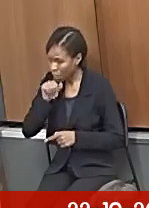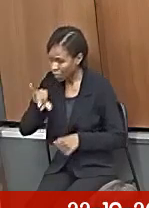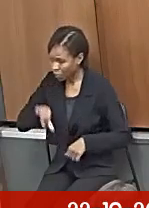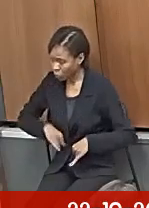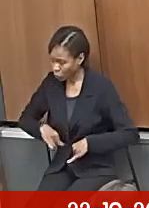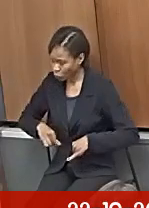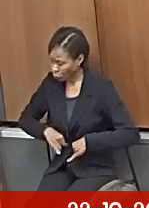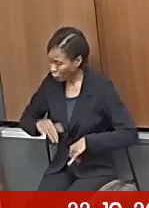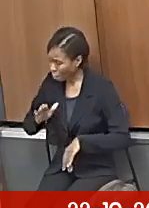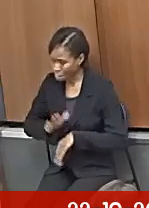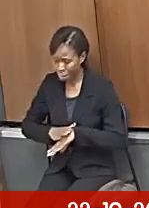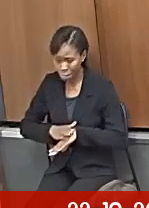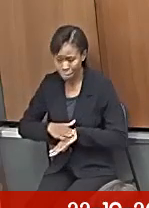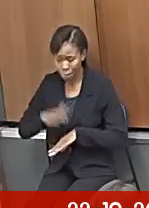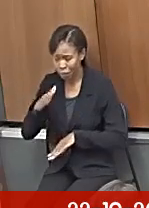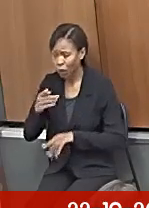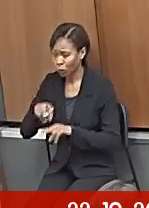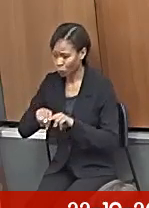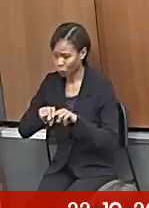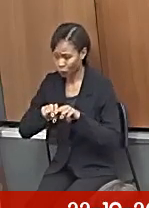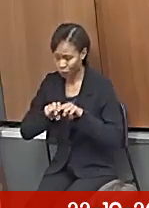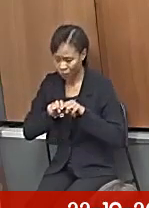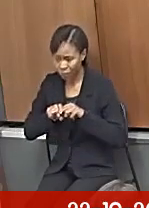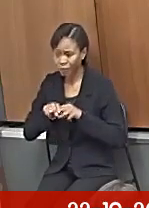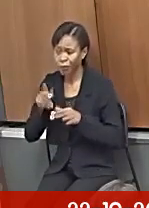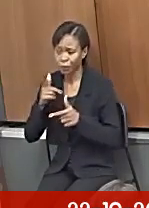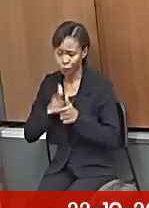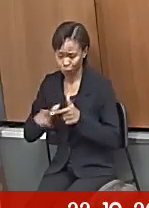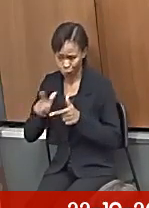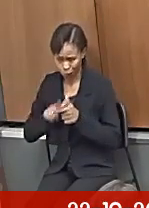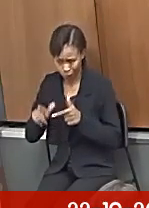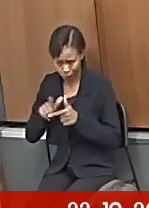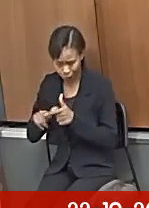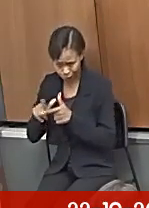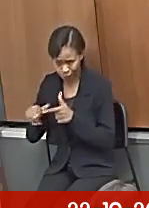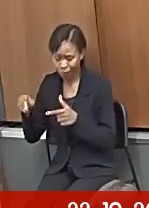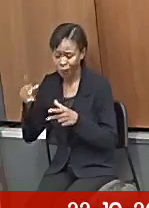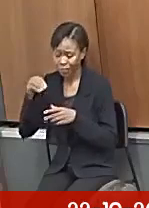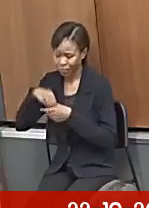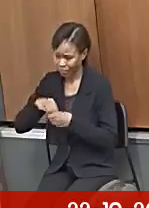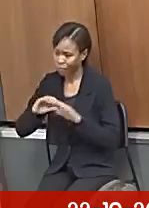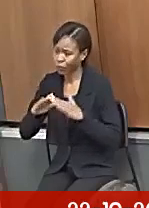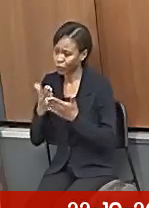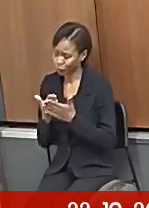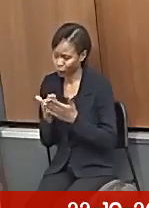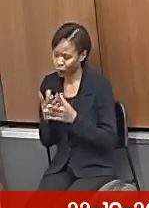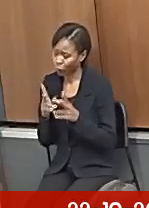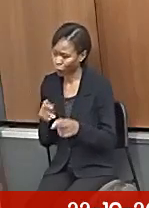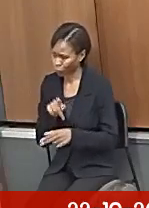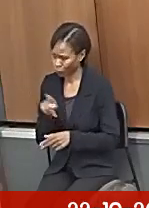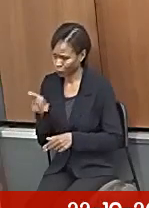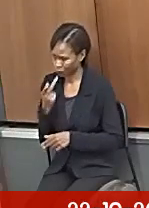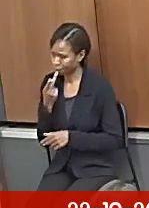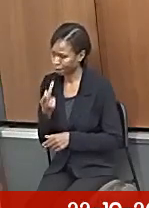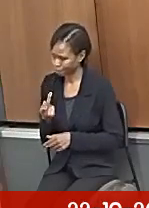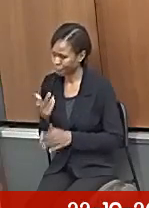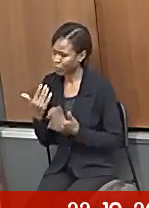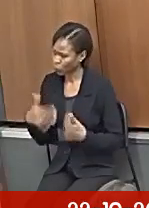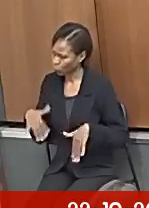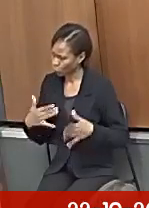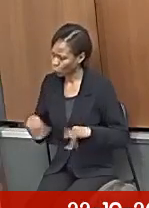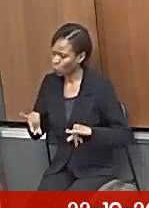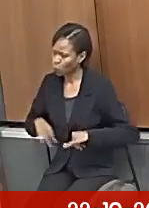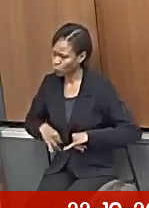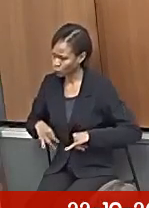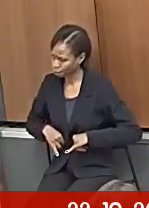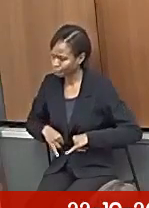ser esses esbarros que acontecem que aconteceram, né, e vão acontecer ainda na vida de vocês. Deve ser muito dolorido. Agora,